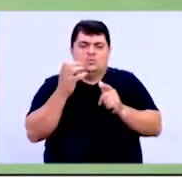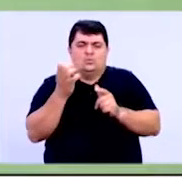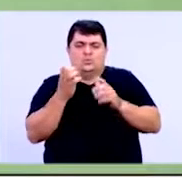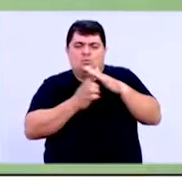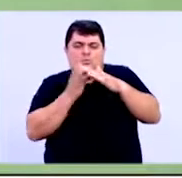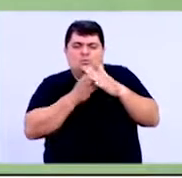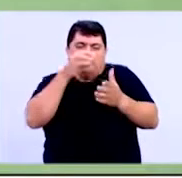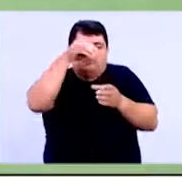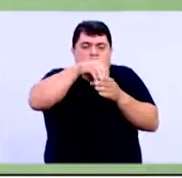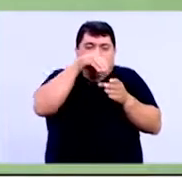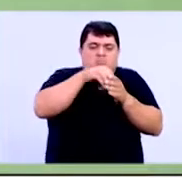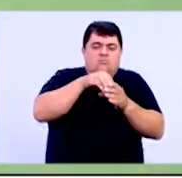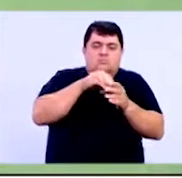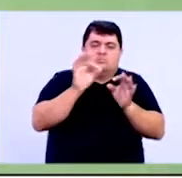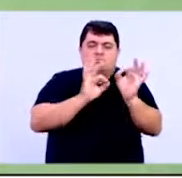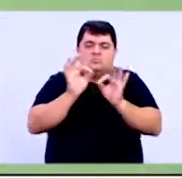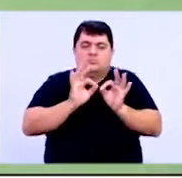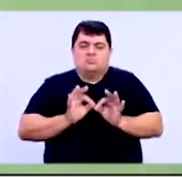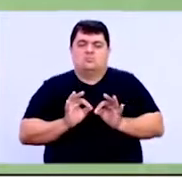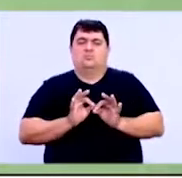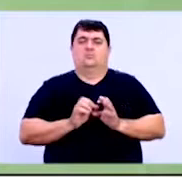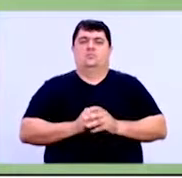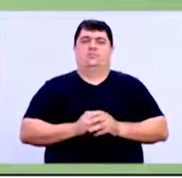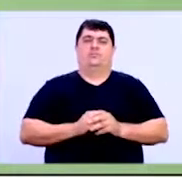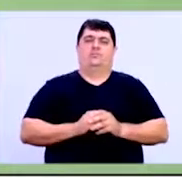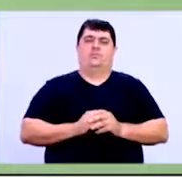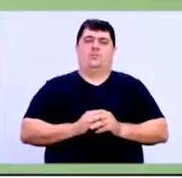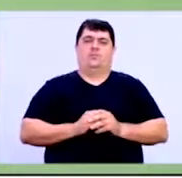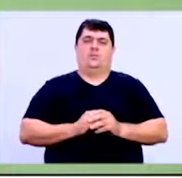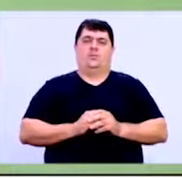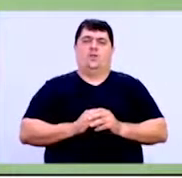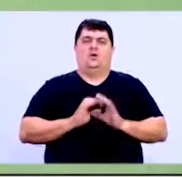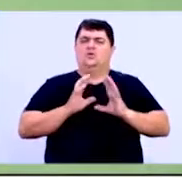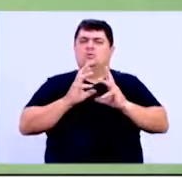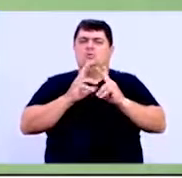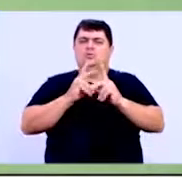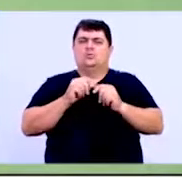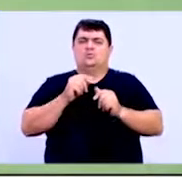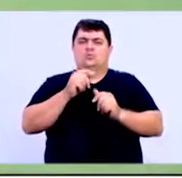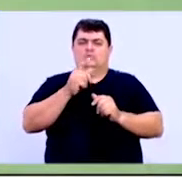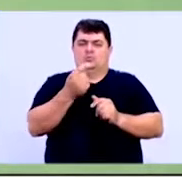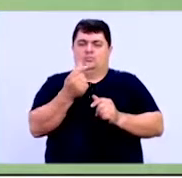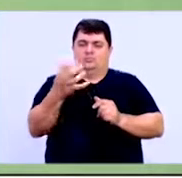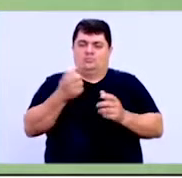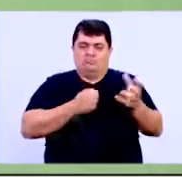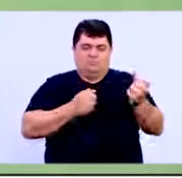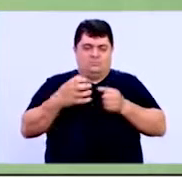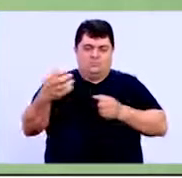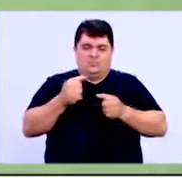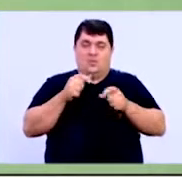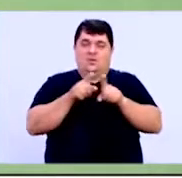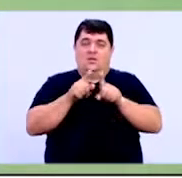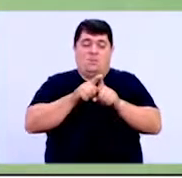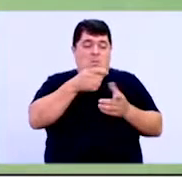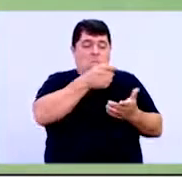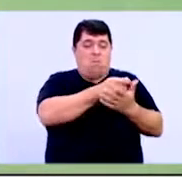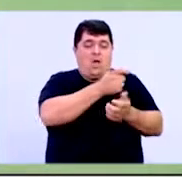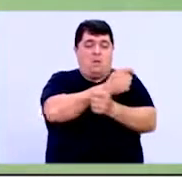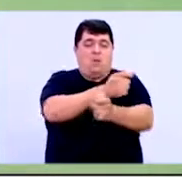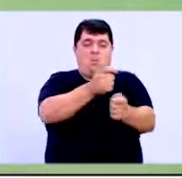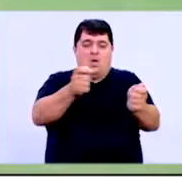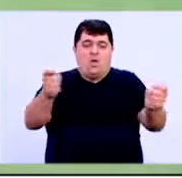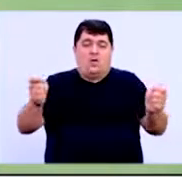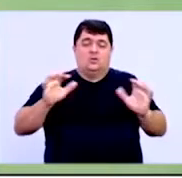caixa, que está relacionado a todas as entradas e saídas de recursos financeiros da